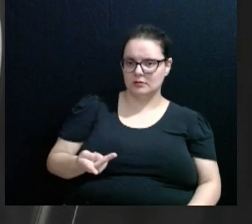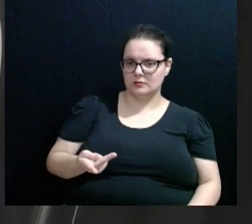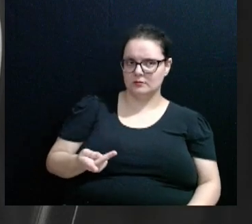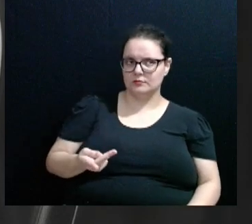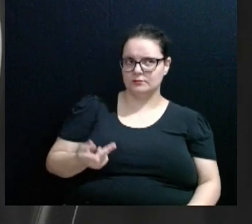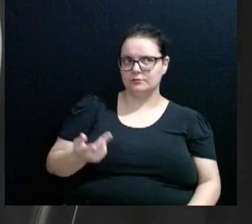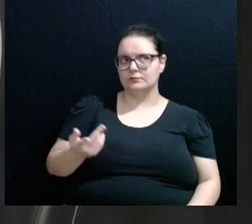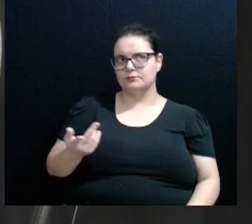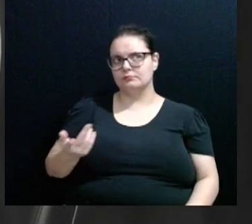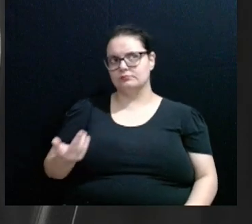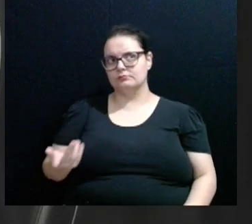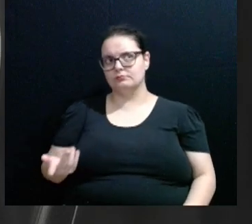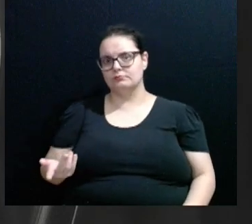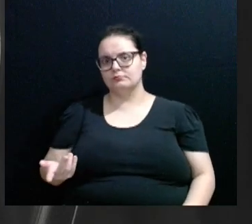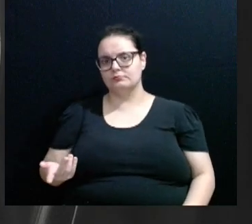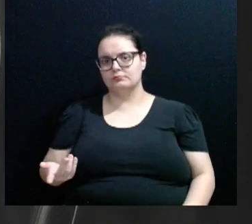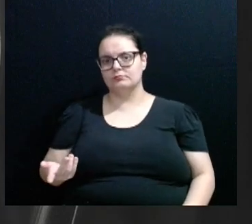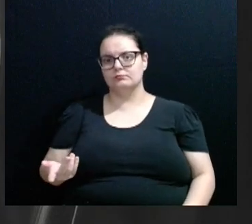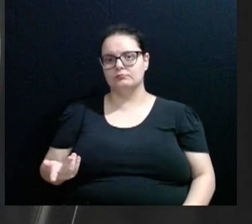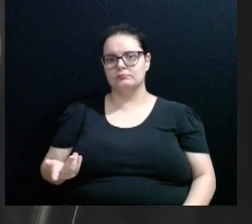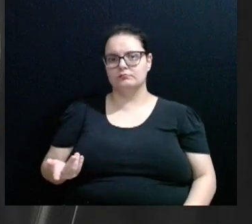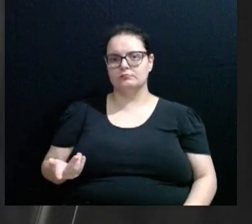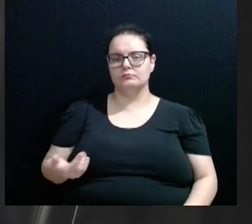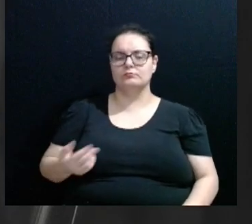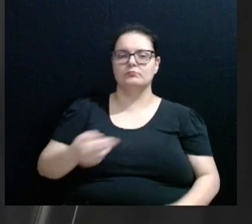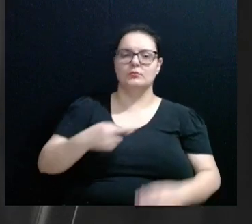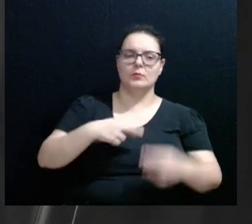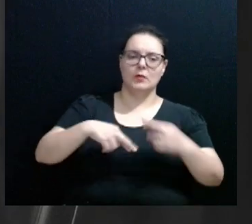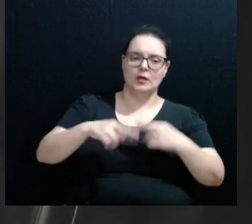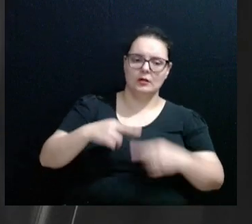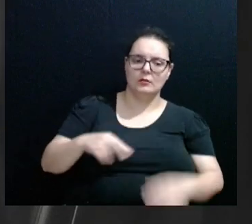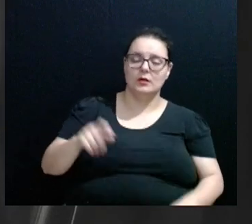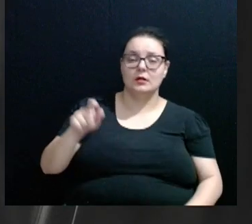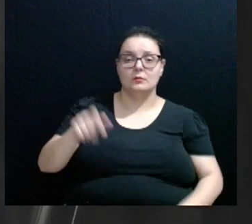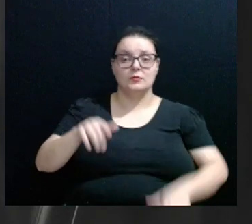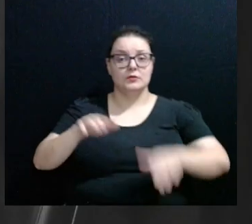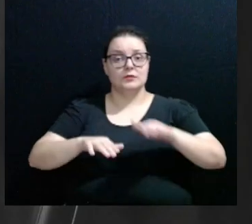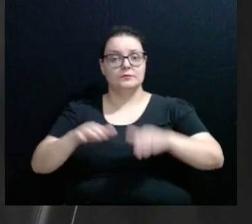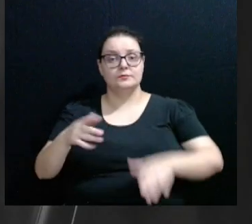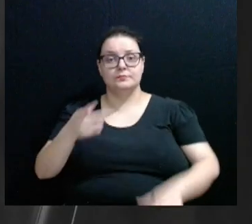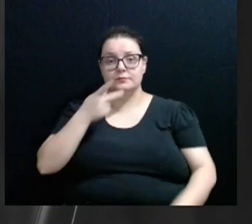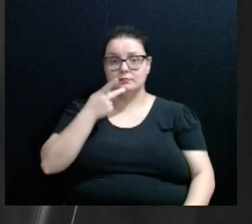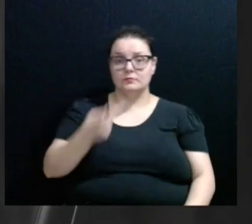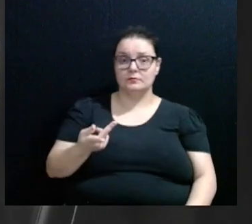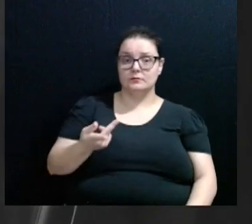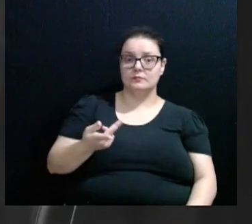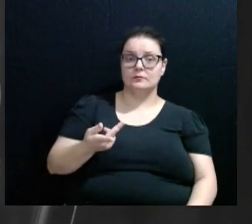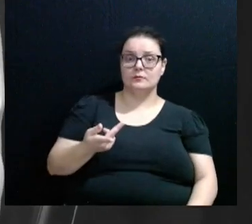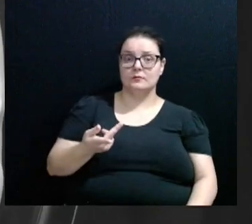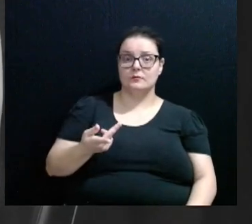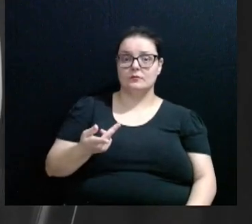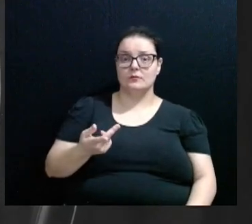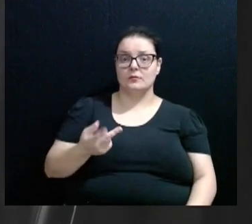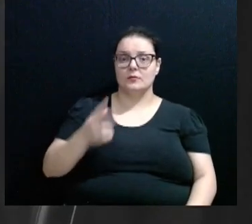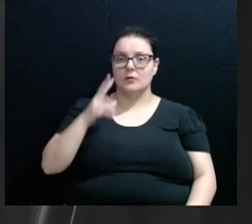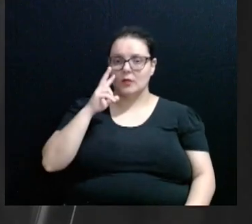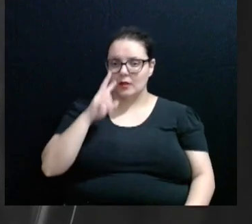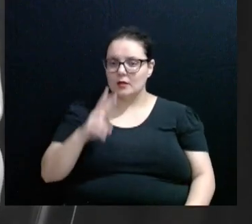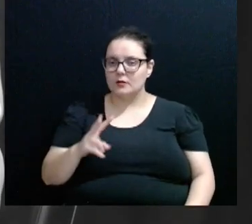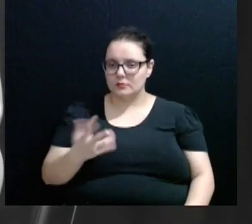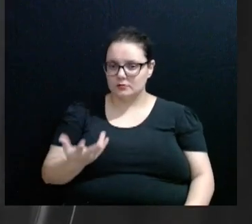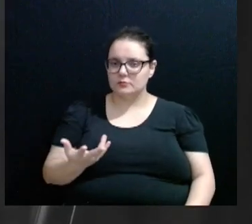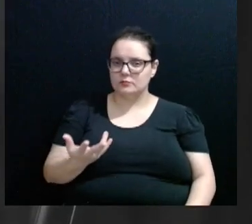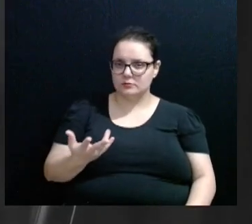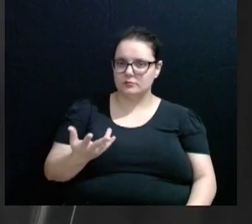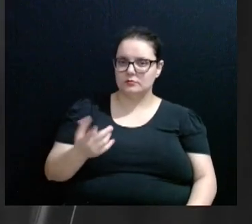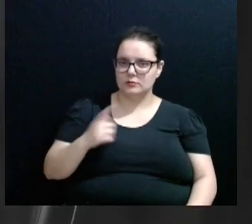uma questão que a pessoa, muitas vezes a gente fala assim, a gente olha, a gente tem um